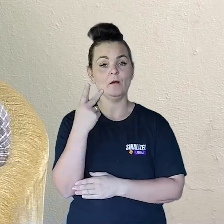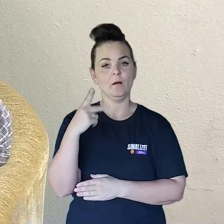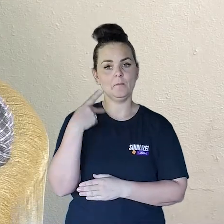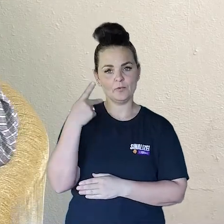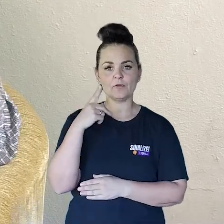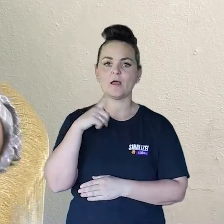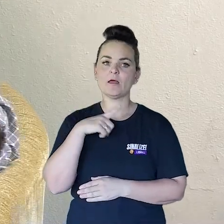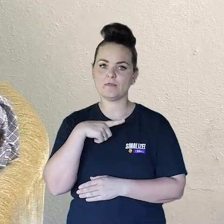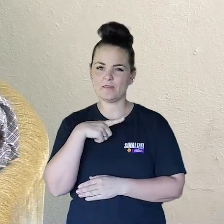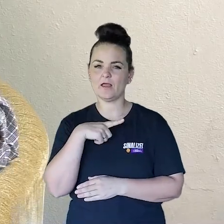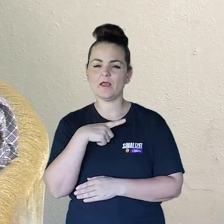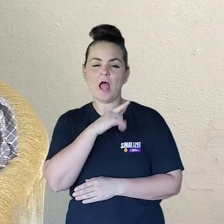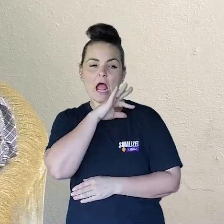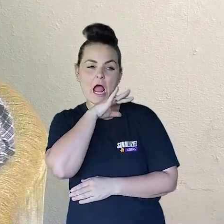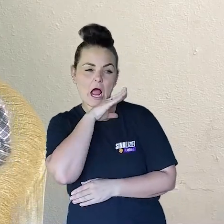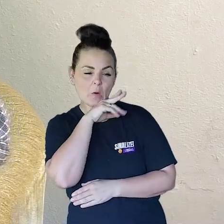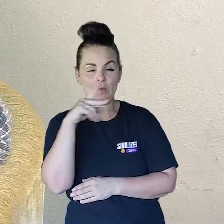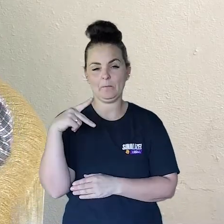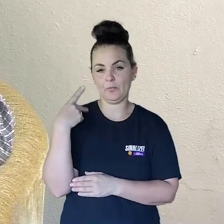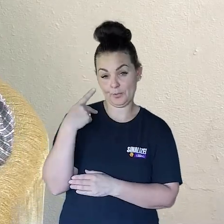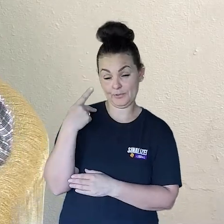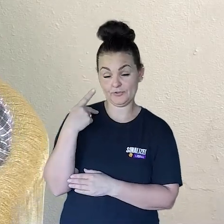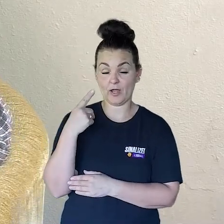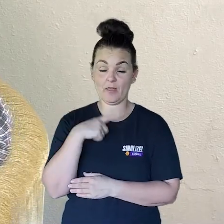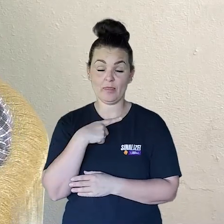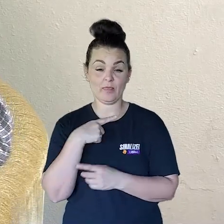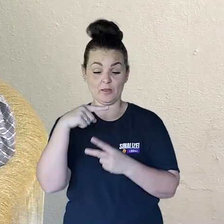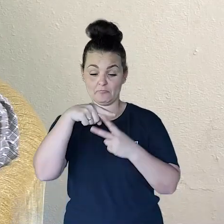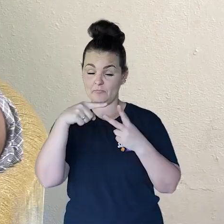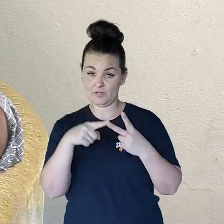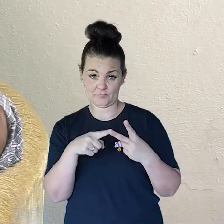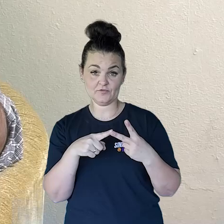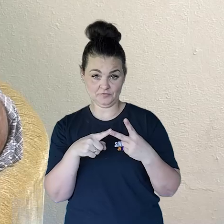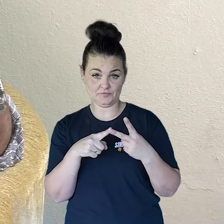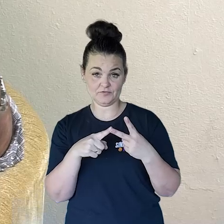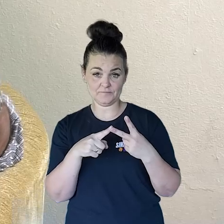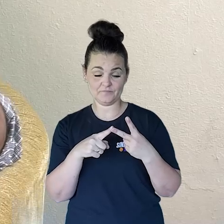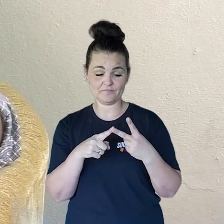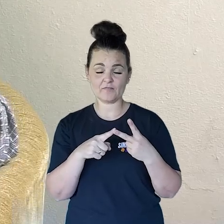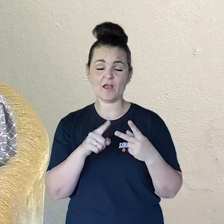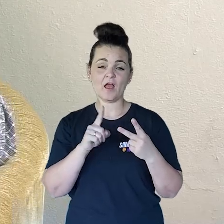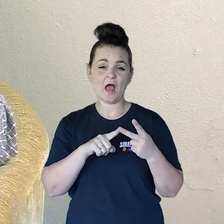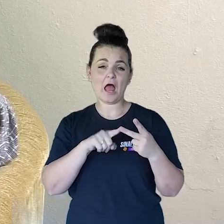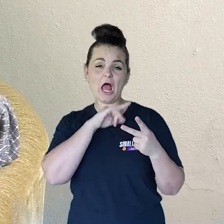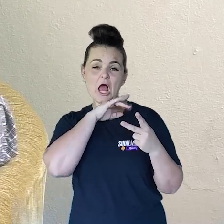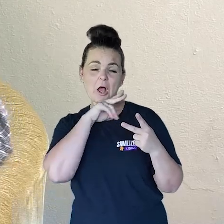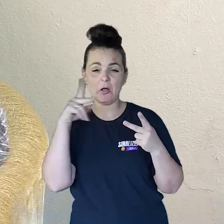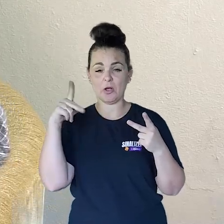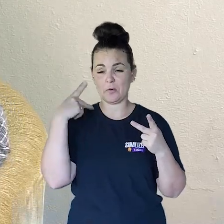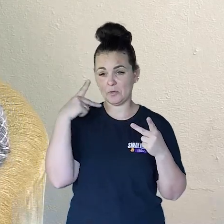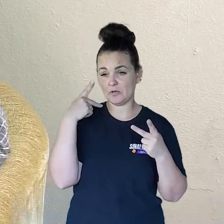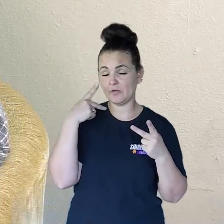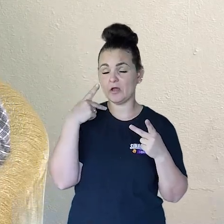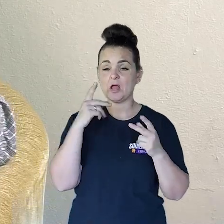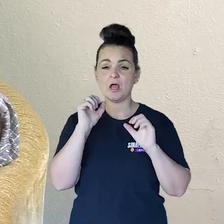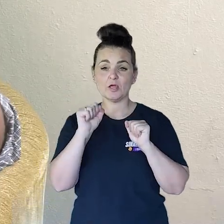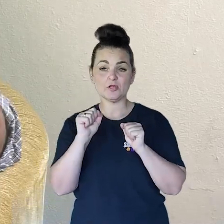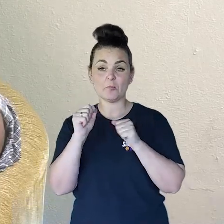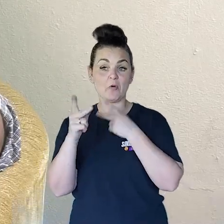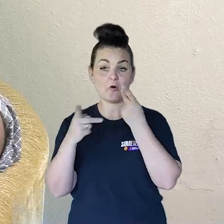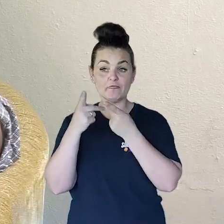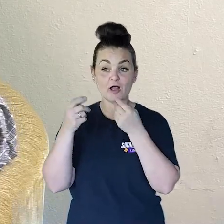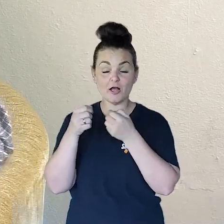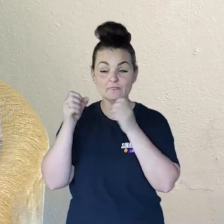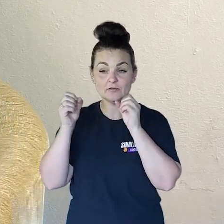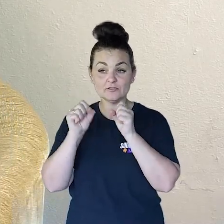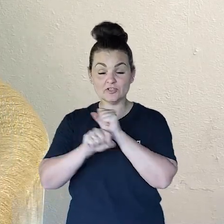né, e a má política. Aquela política que é feita nos porões, que não podem se tornar